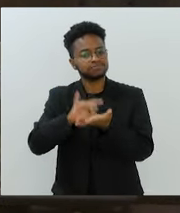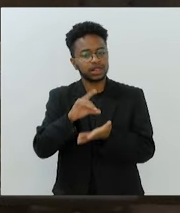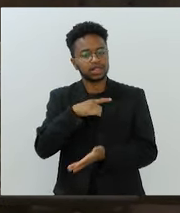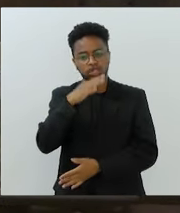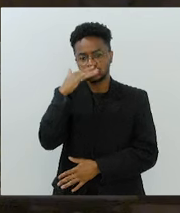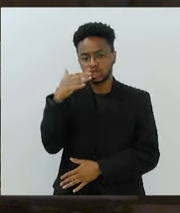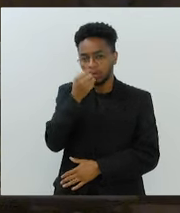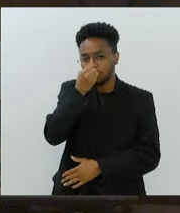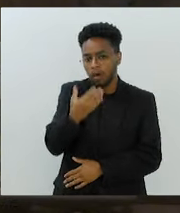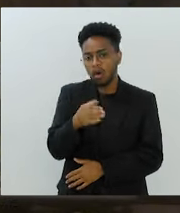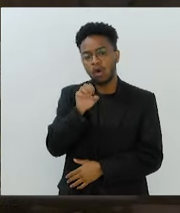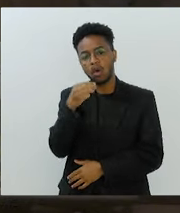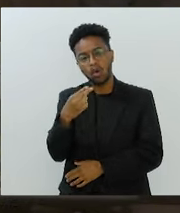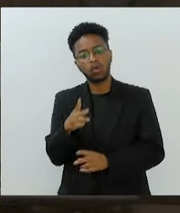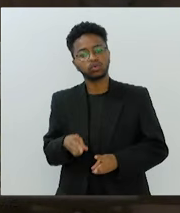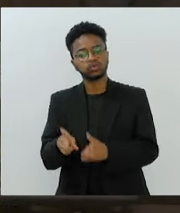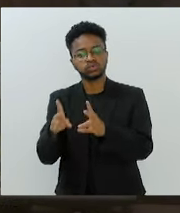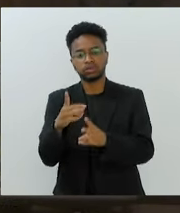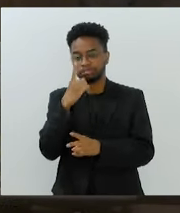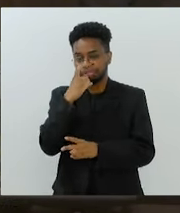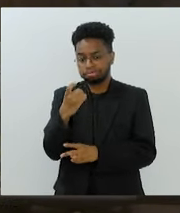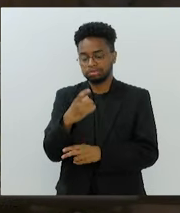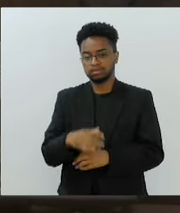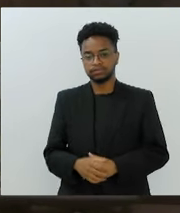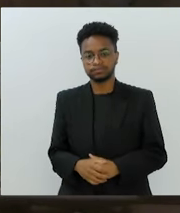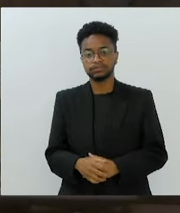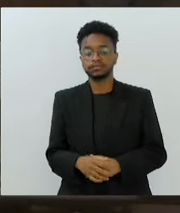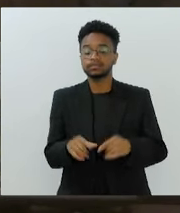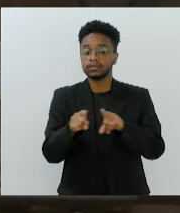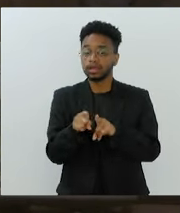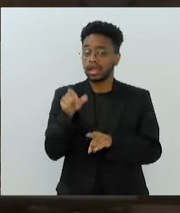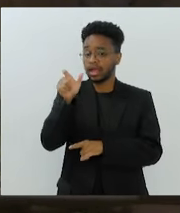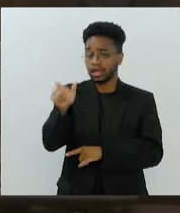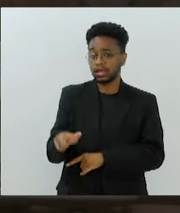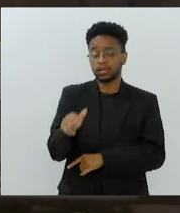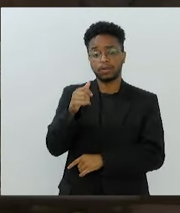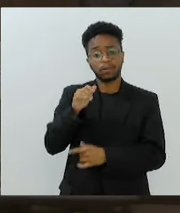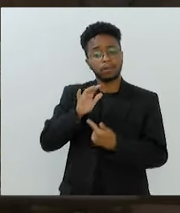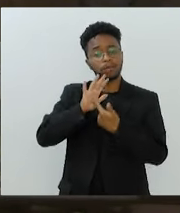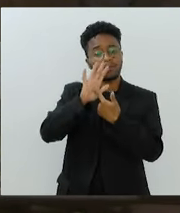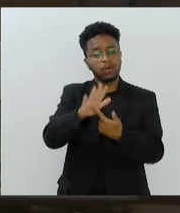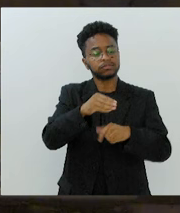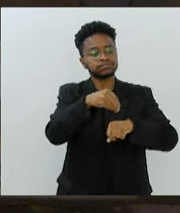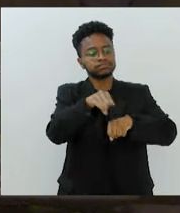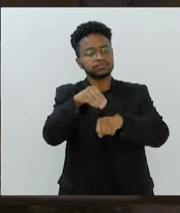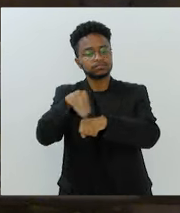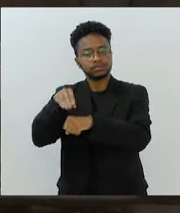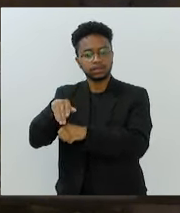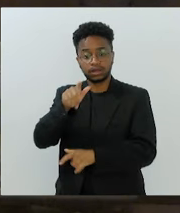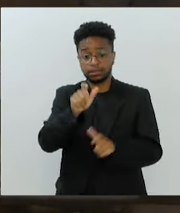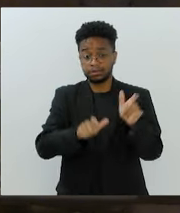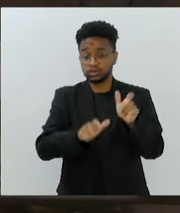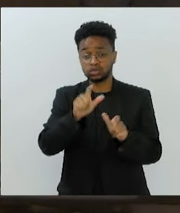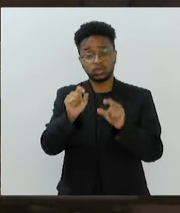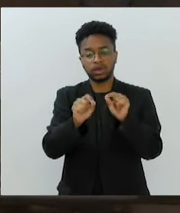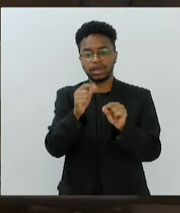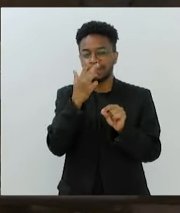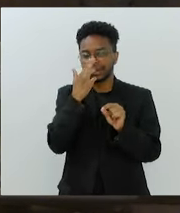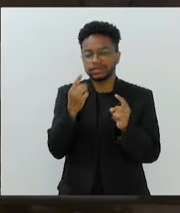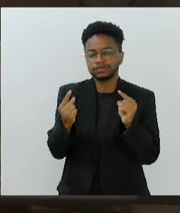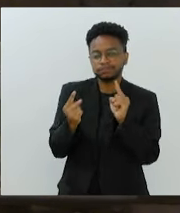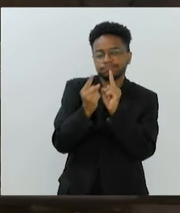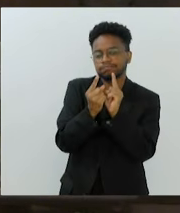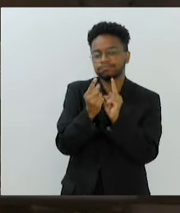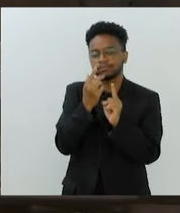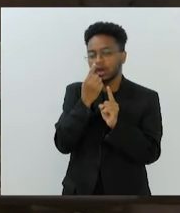tem algum cheirinho de esgoto. E ele, ao mostrar isso, vai passando para as pessoas uma proximidade com